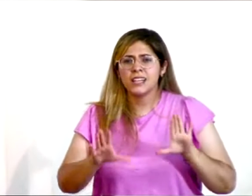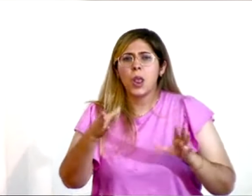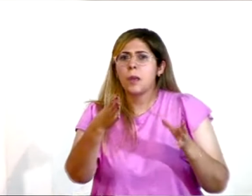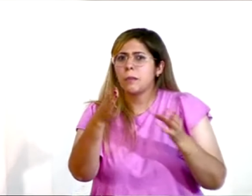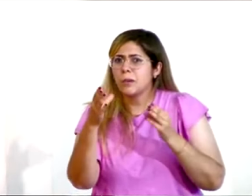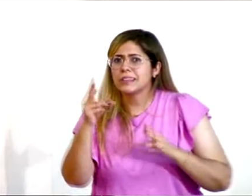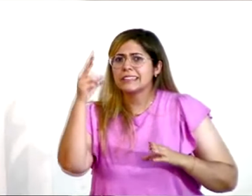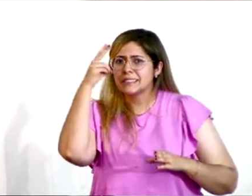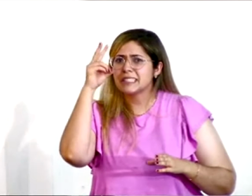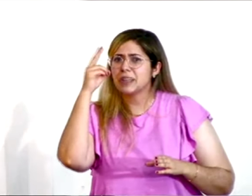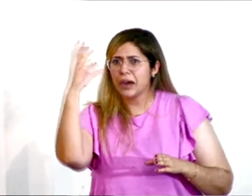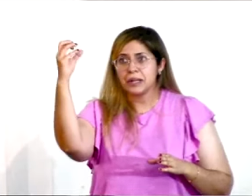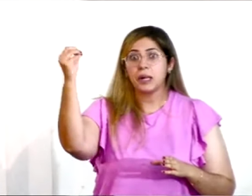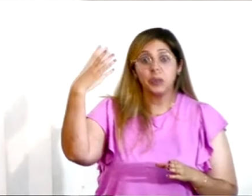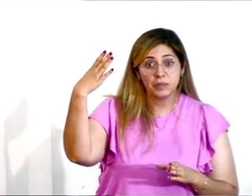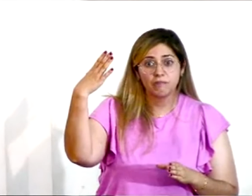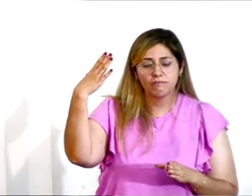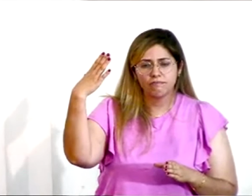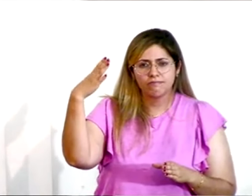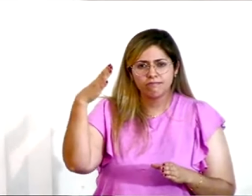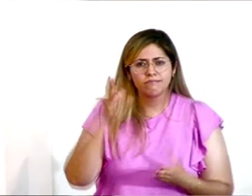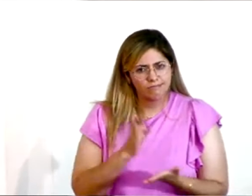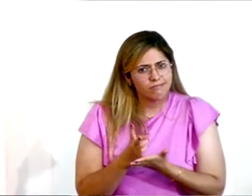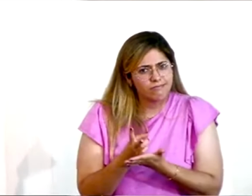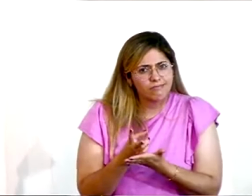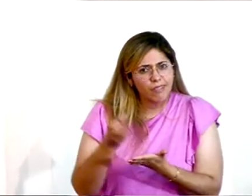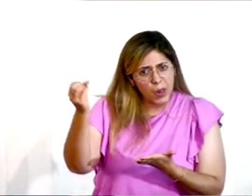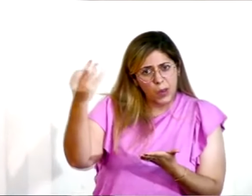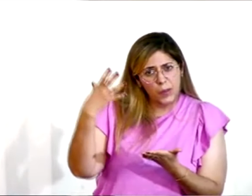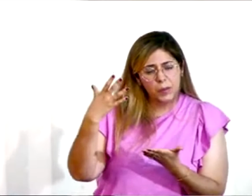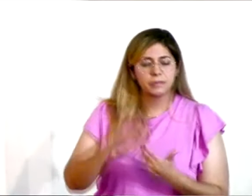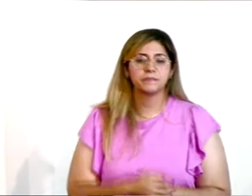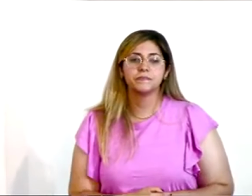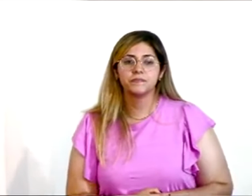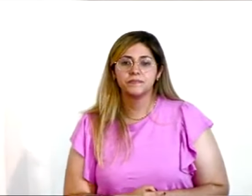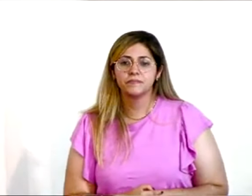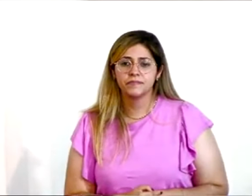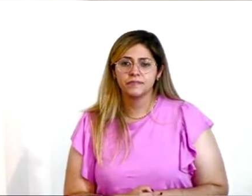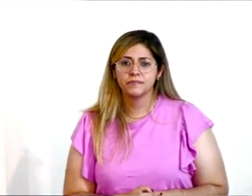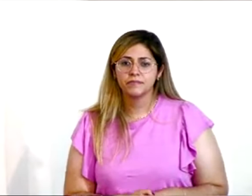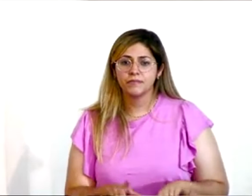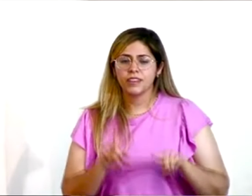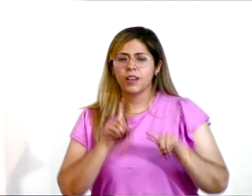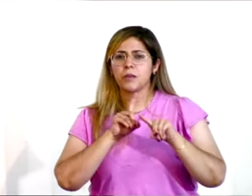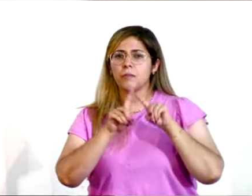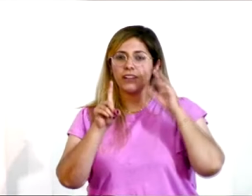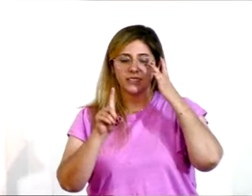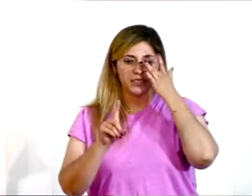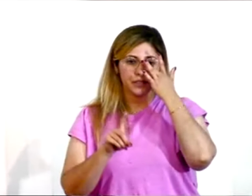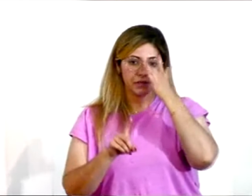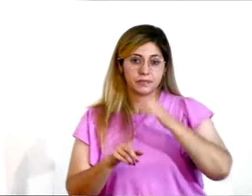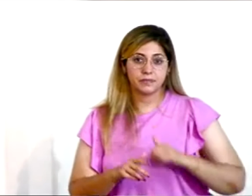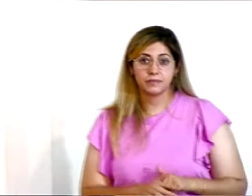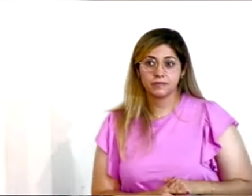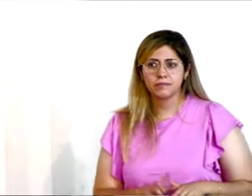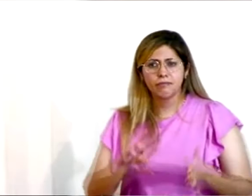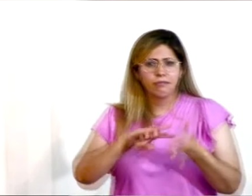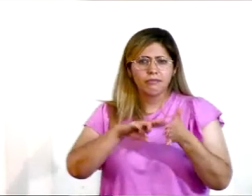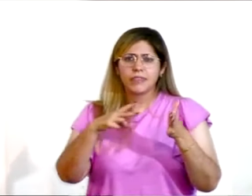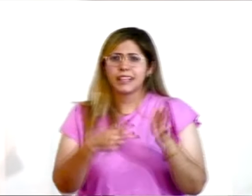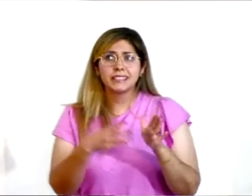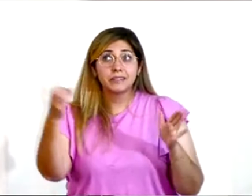só Saulo que teve esse impacto da luz. O que